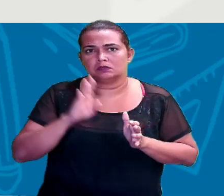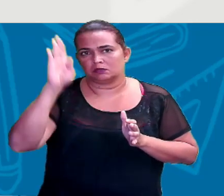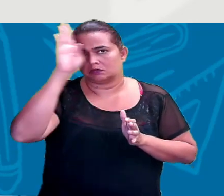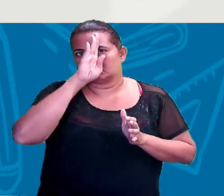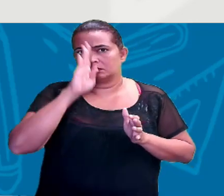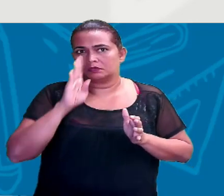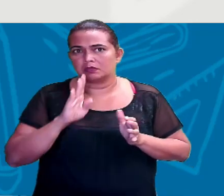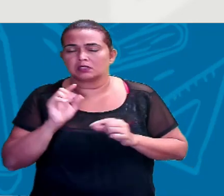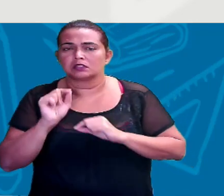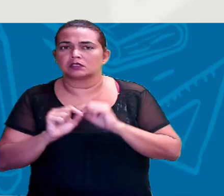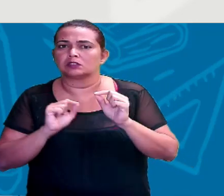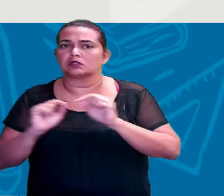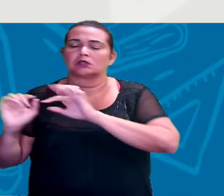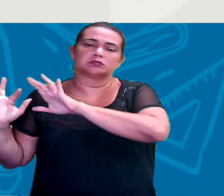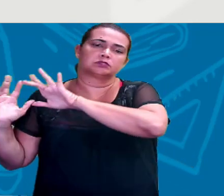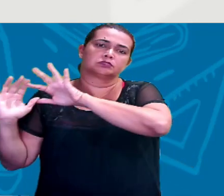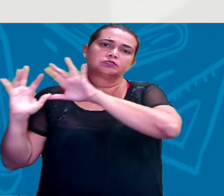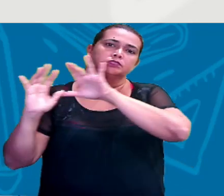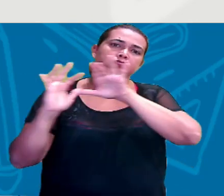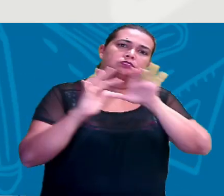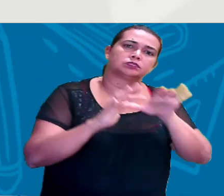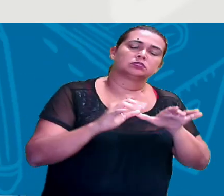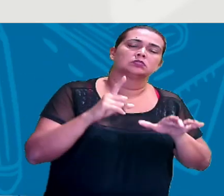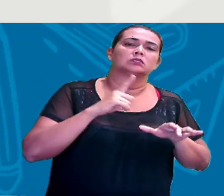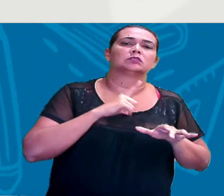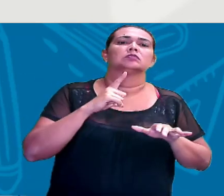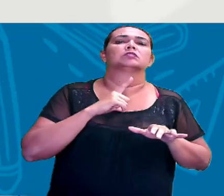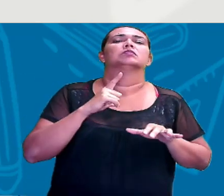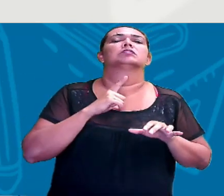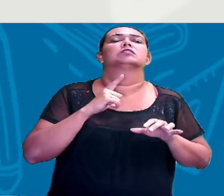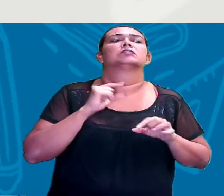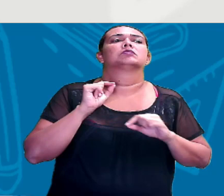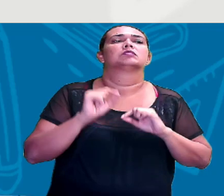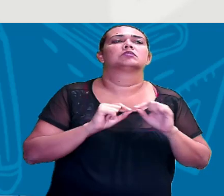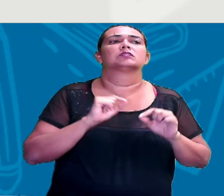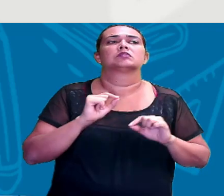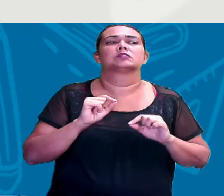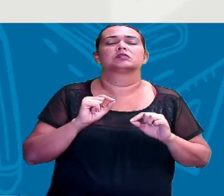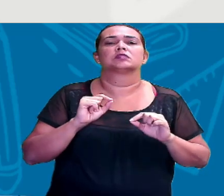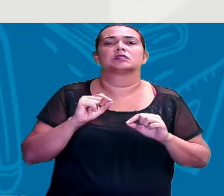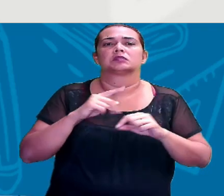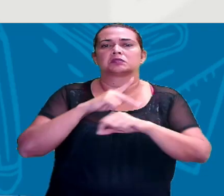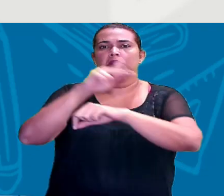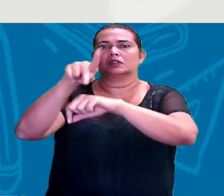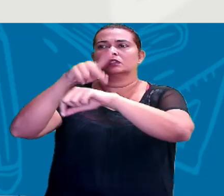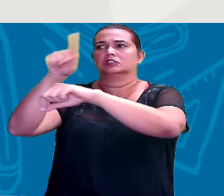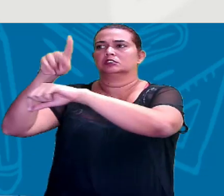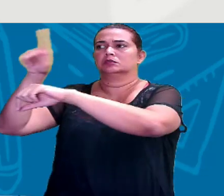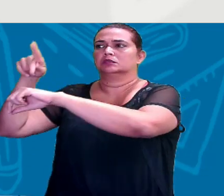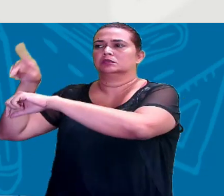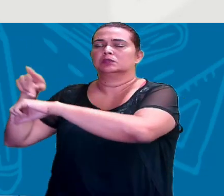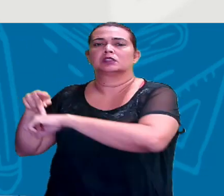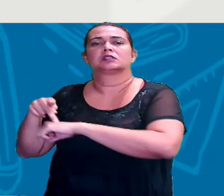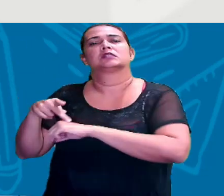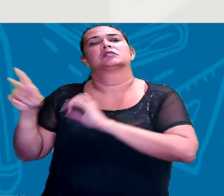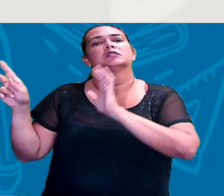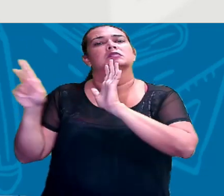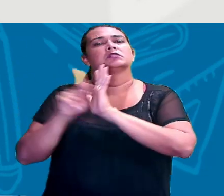refugiados. Entre as nacionalidades dos refugiados reconhecidos no Brasil, incluem-se sírios, congoleses,